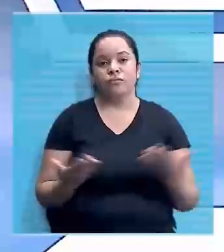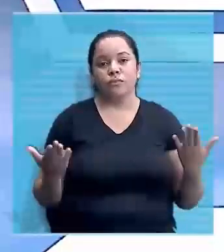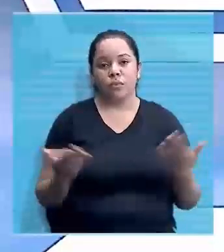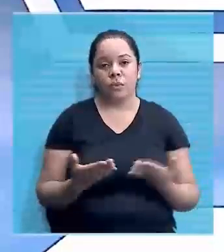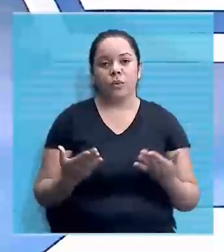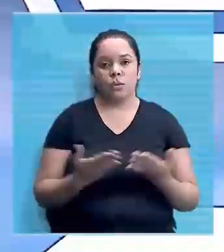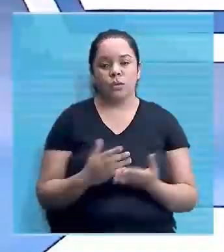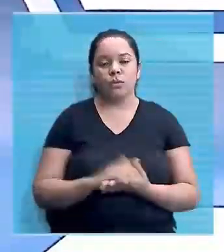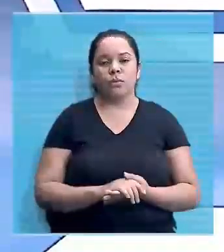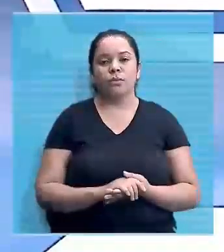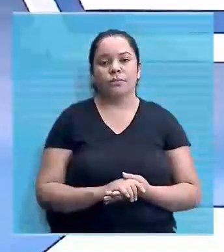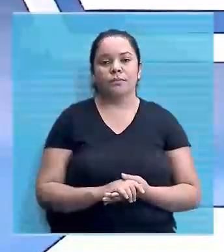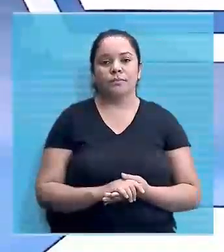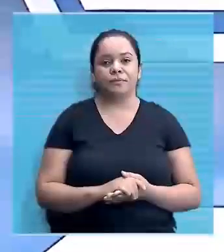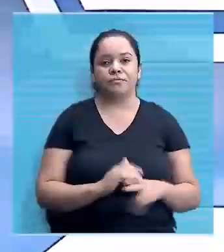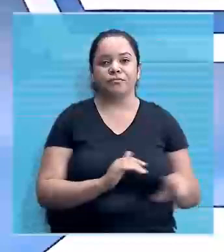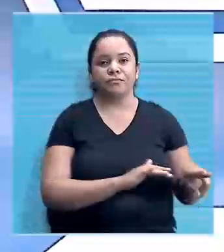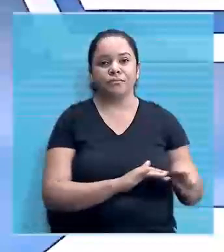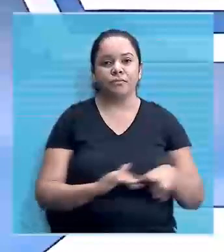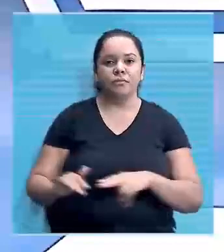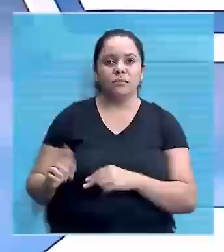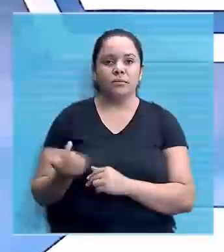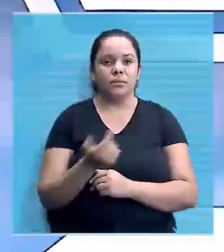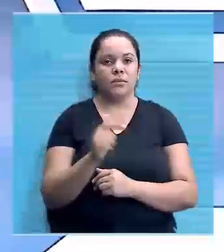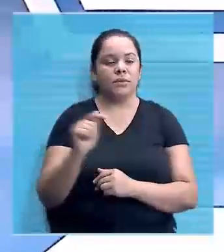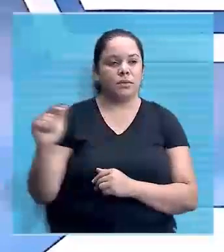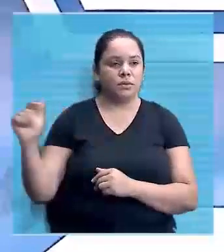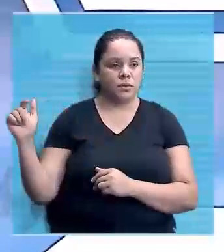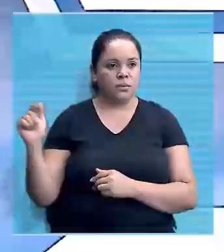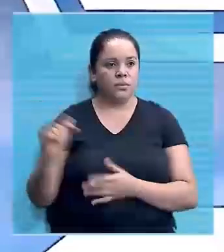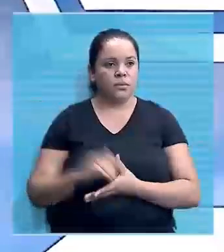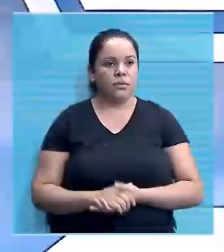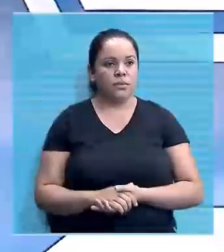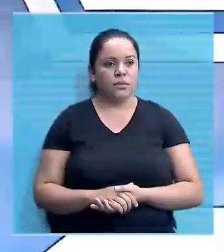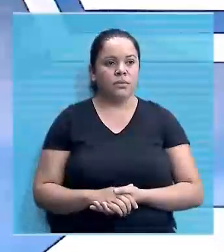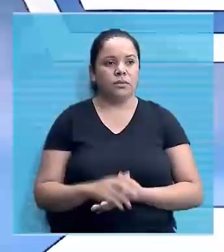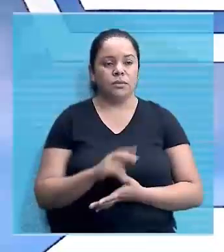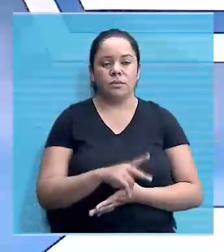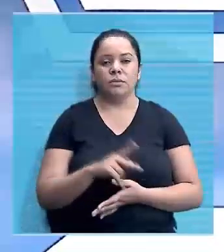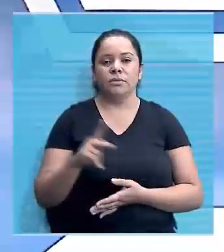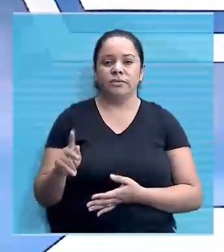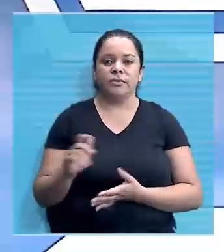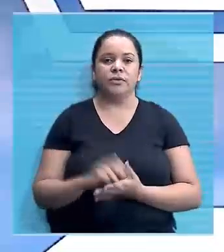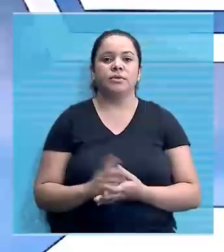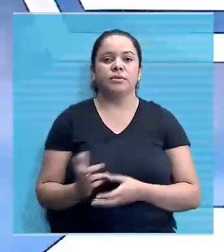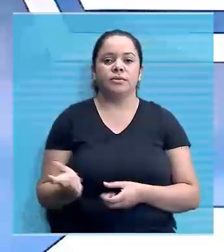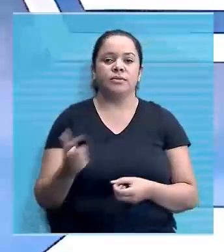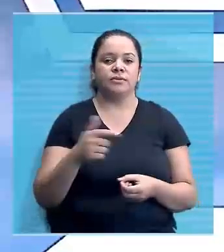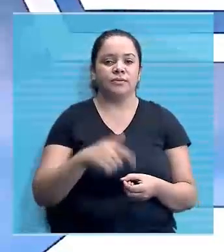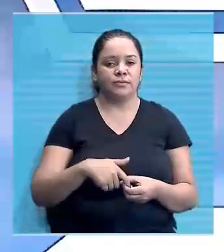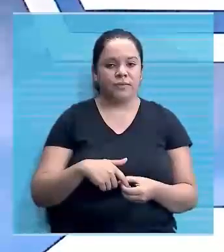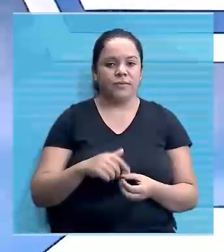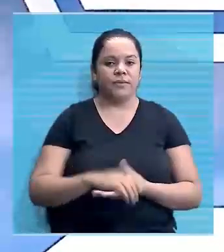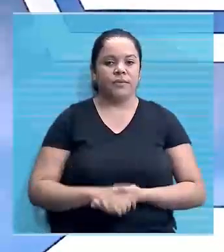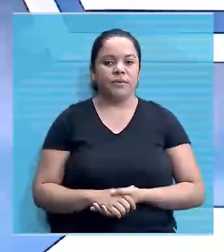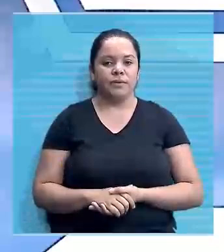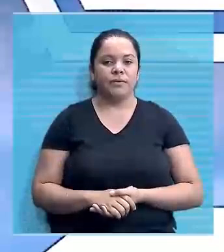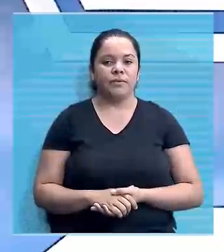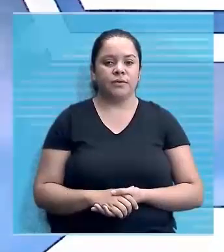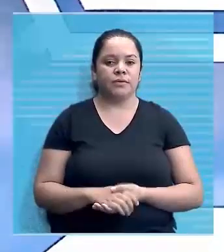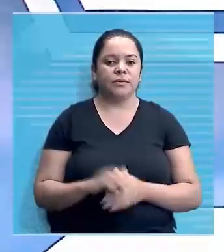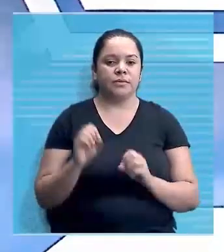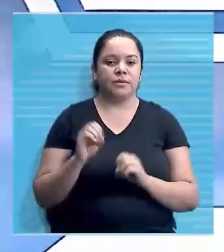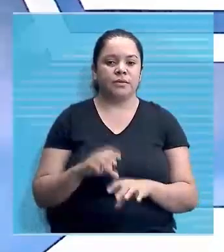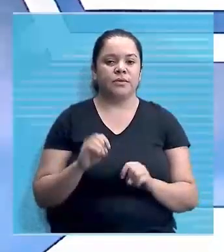hoje na próxima aula ou seja na próxima terça-feira nós querido mestre Adriano Ramalho ele vai estar aqui com vocês